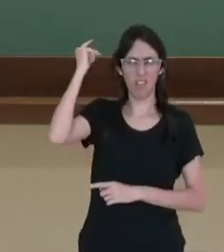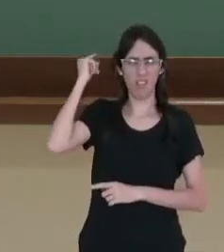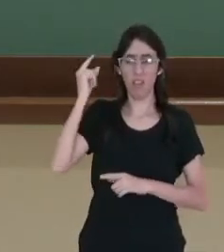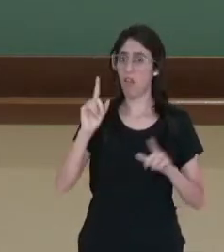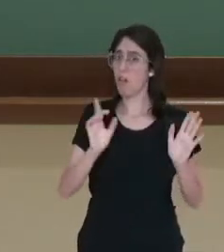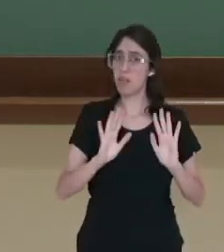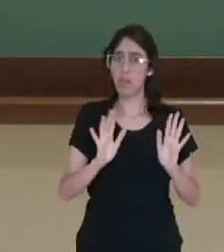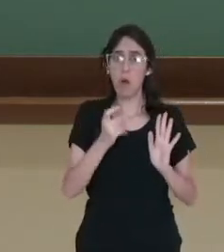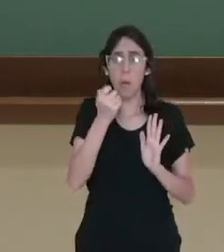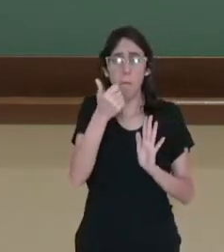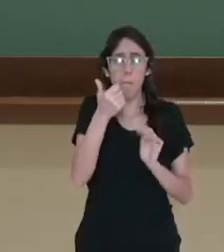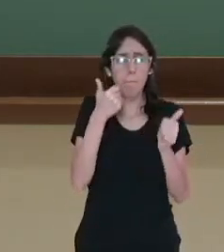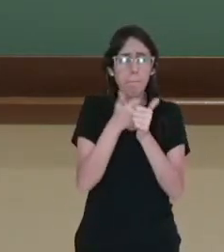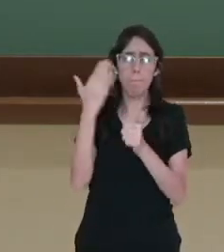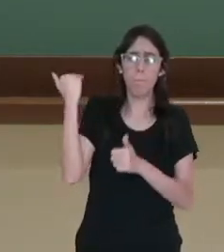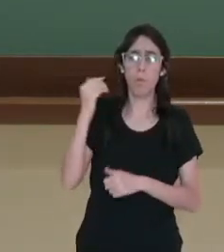anos